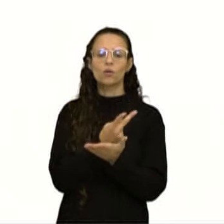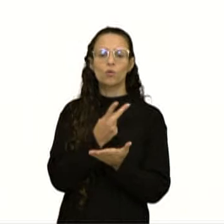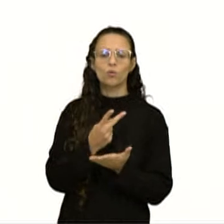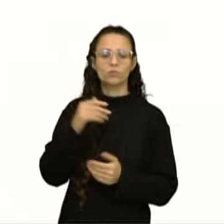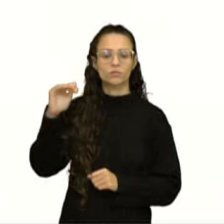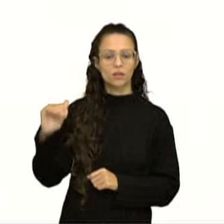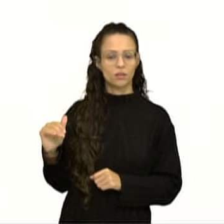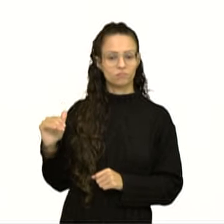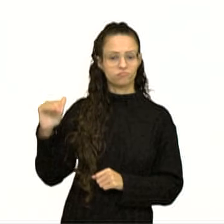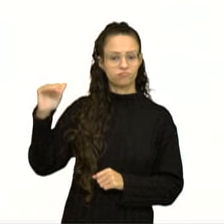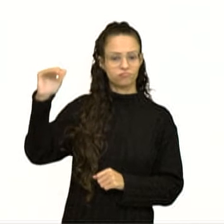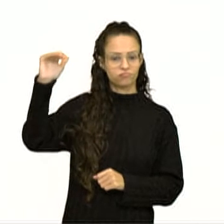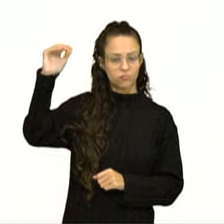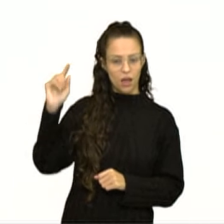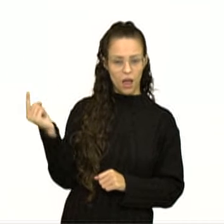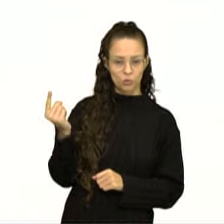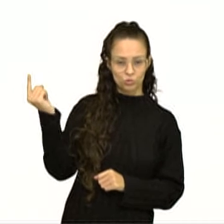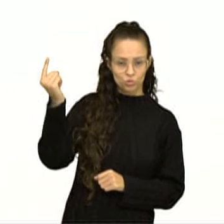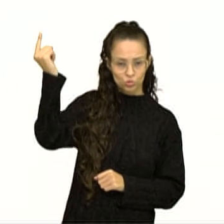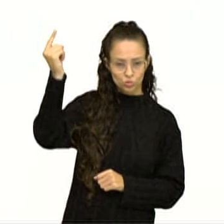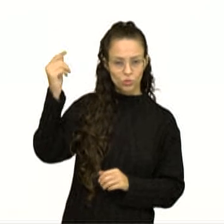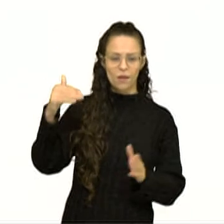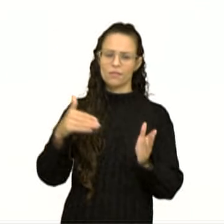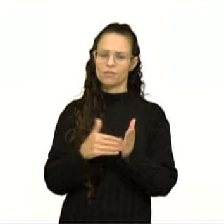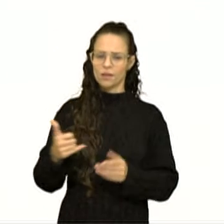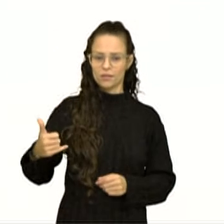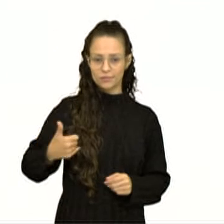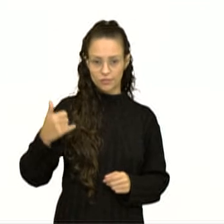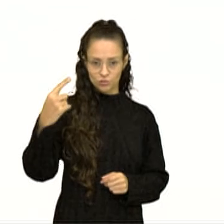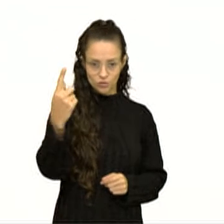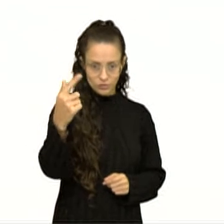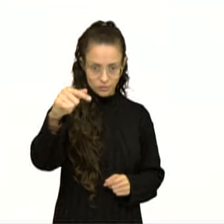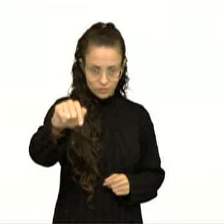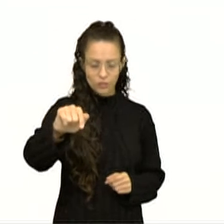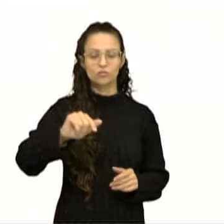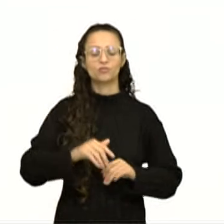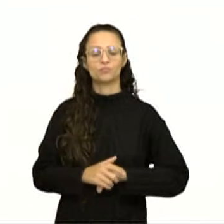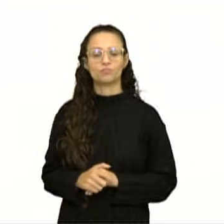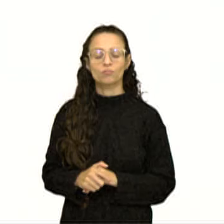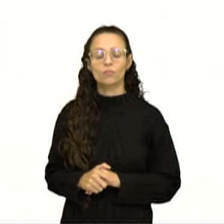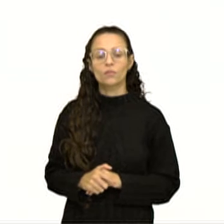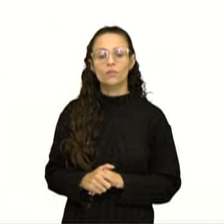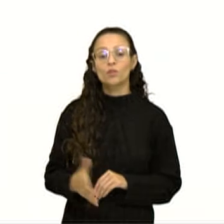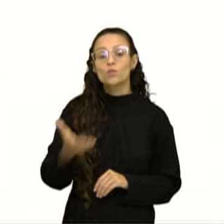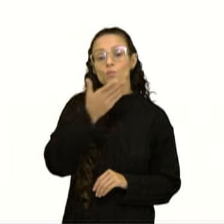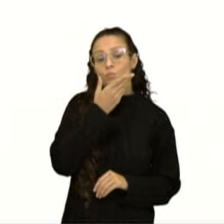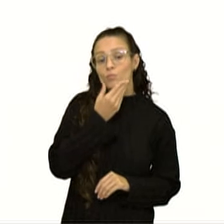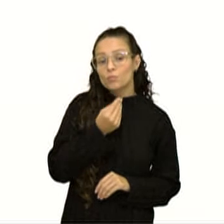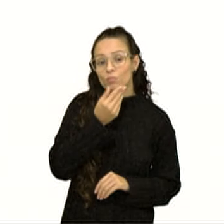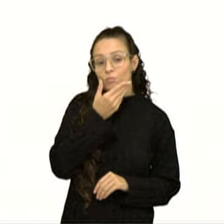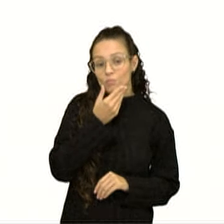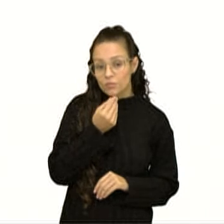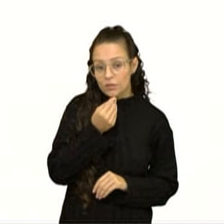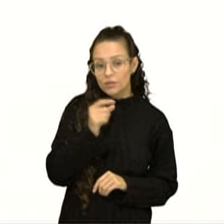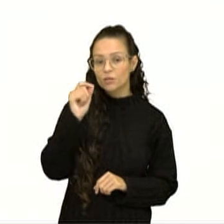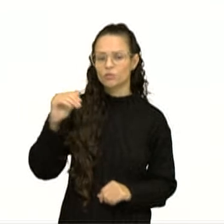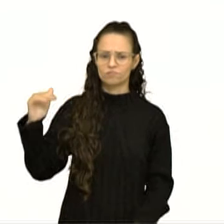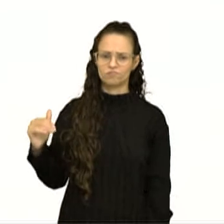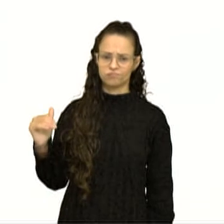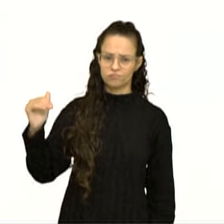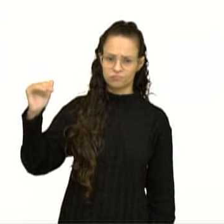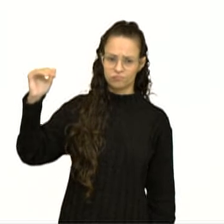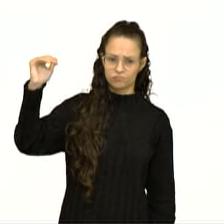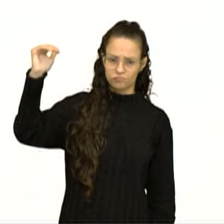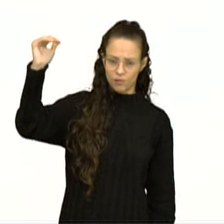em altura até mais ou menos os 17 anos. No caso dos meninos, o crescimento